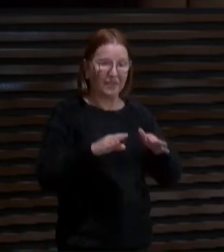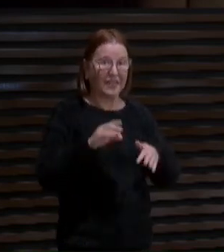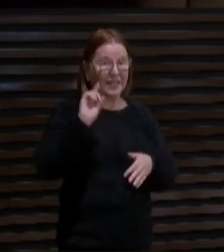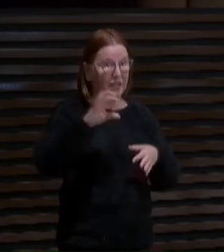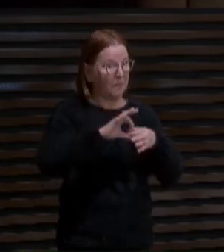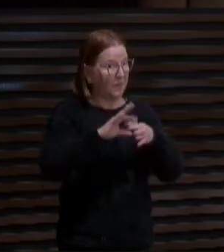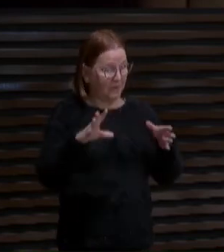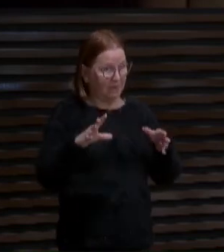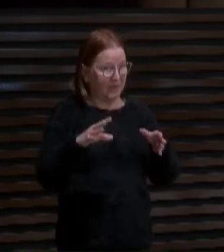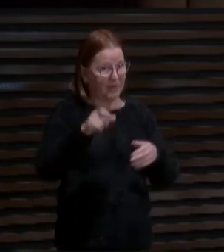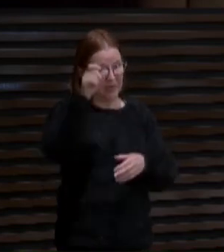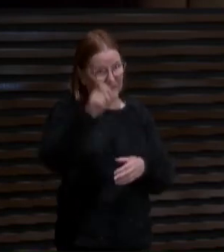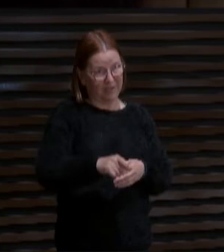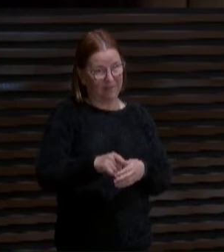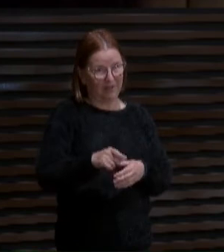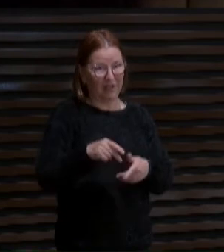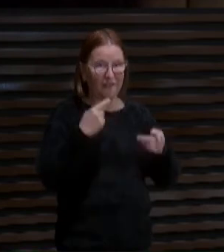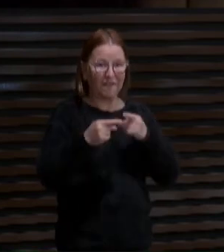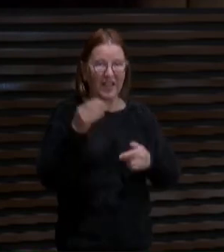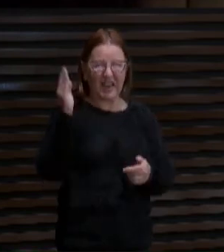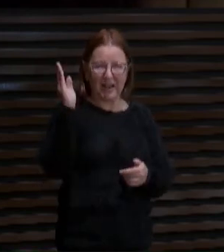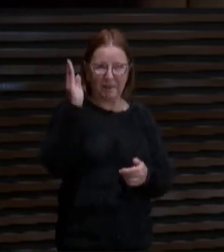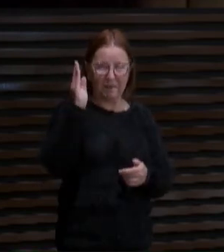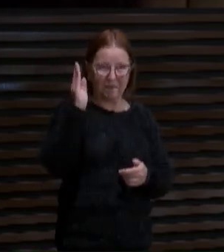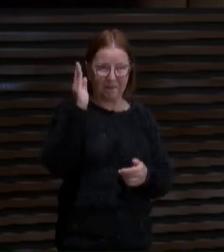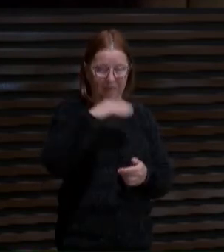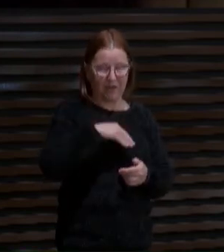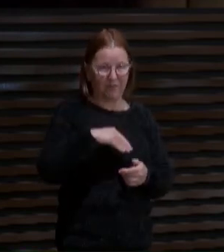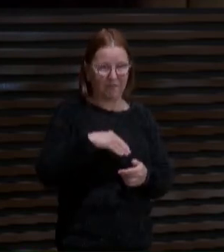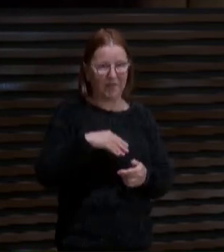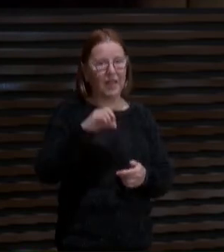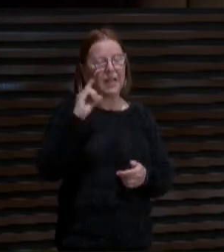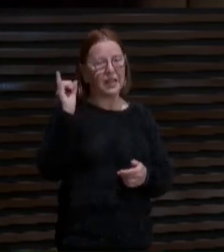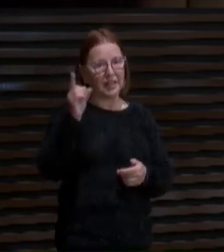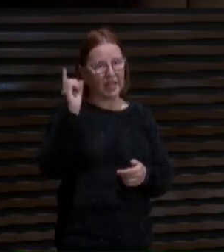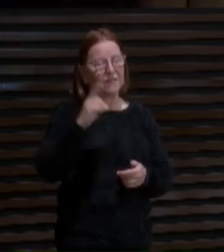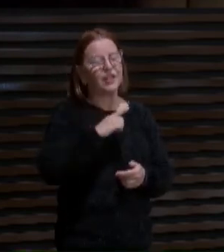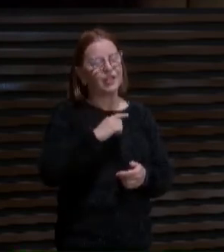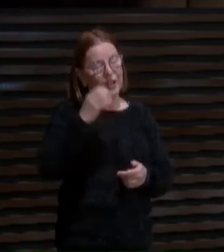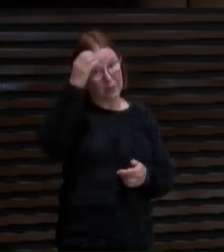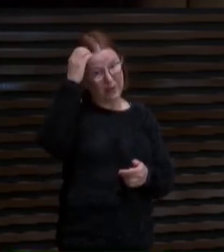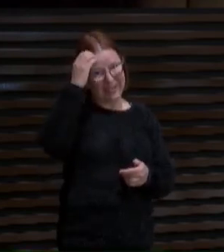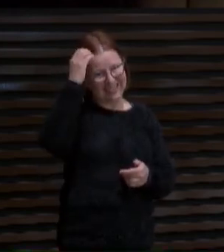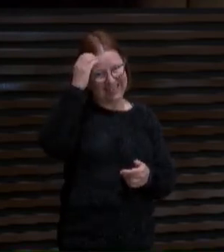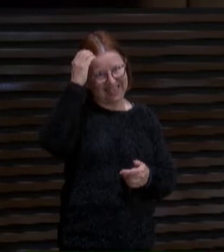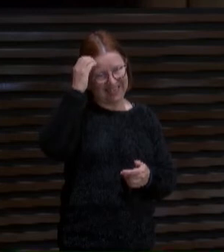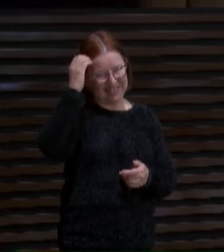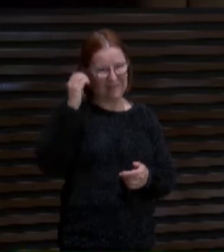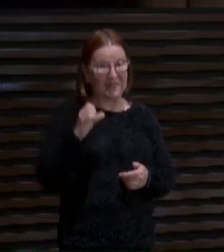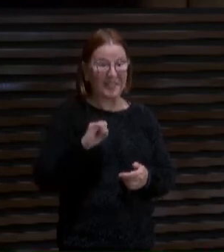mas Deus vai fazer isso vai olha como é que Davi tinha consciência se Deus